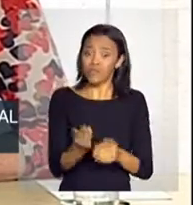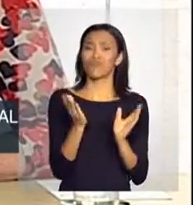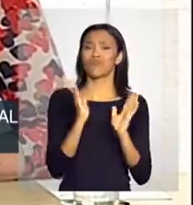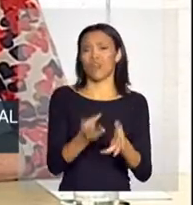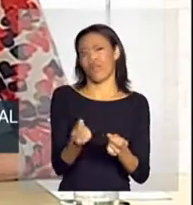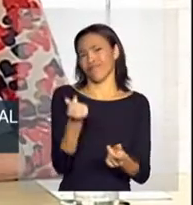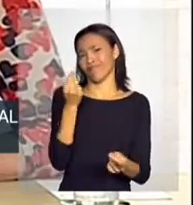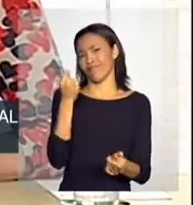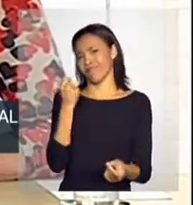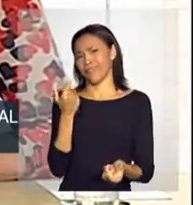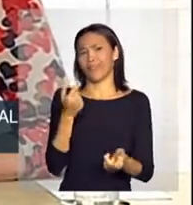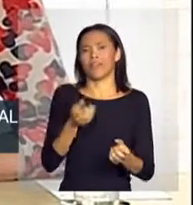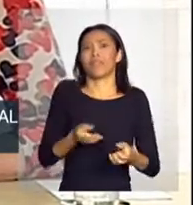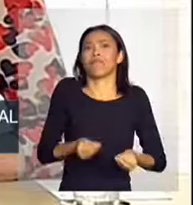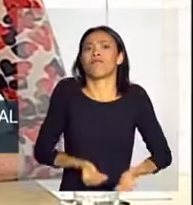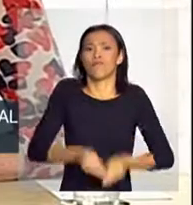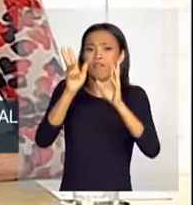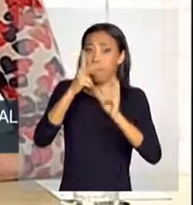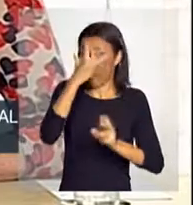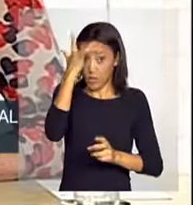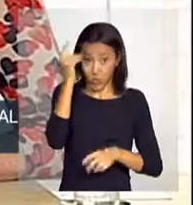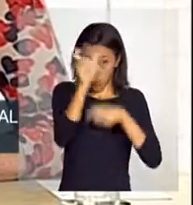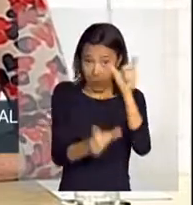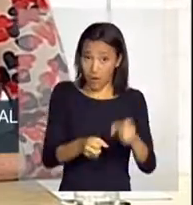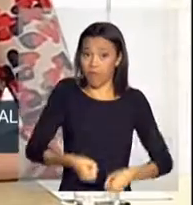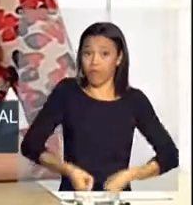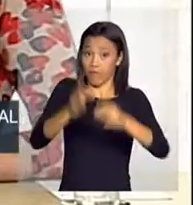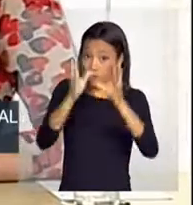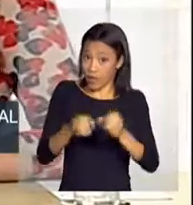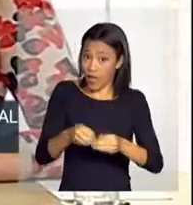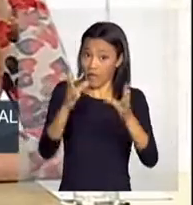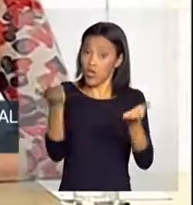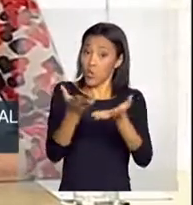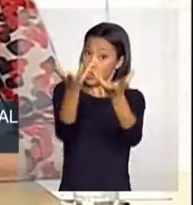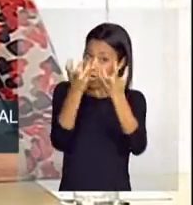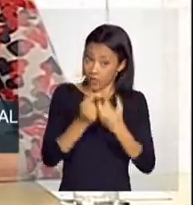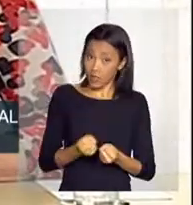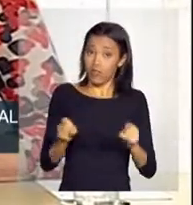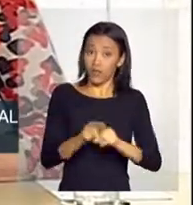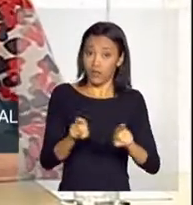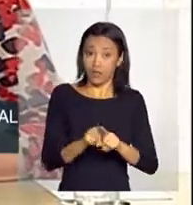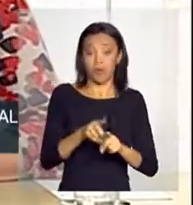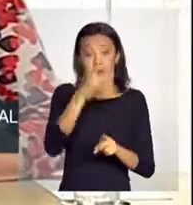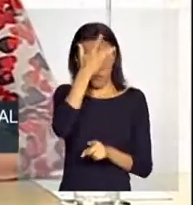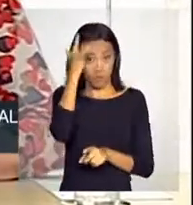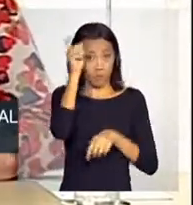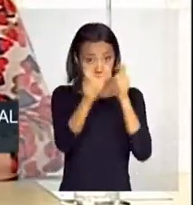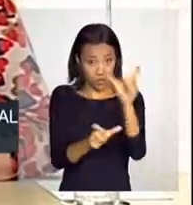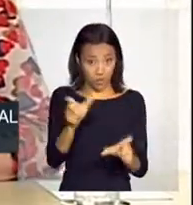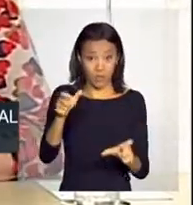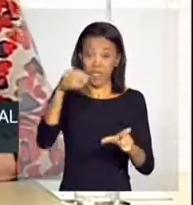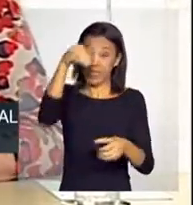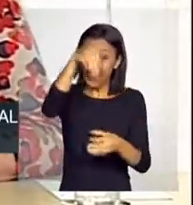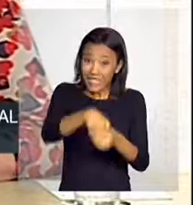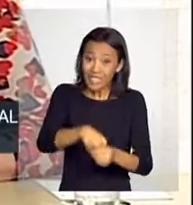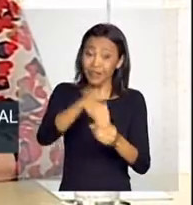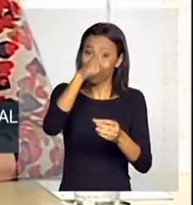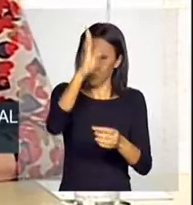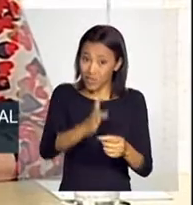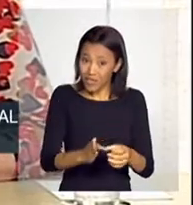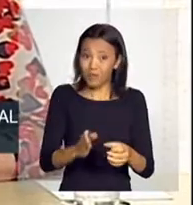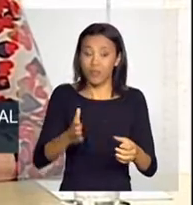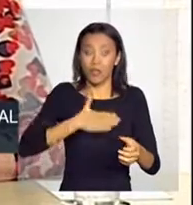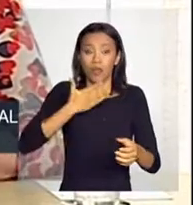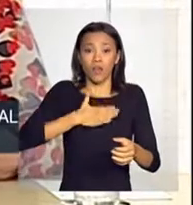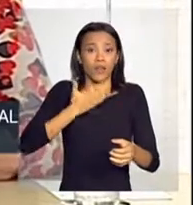era um país que mandava pessoas o Brasil manda e o Brasil Recebe pessoas e o tráfico interno é algo também